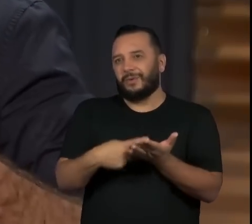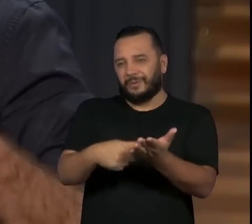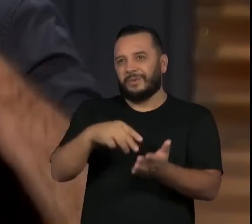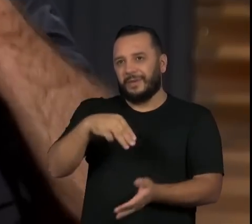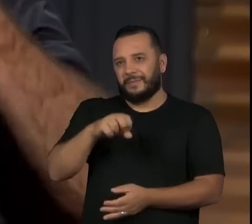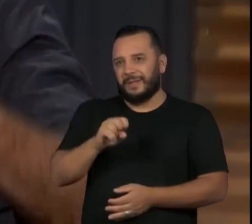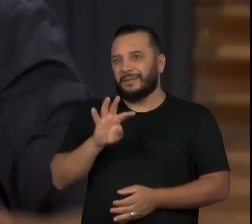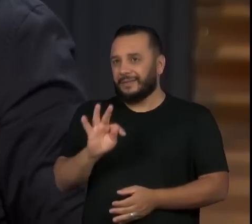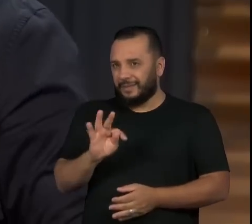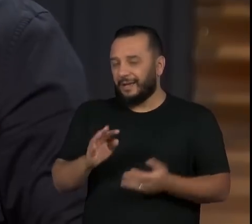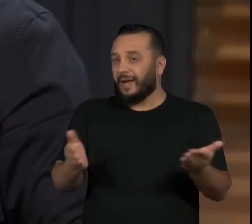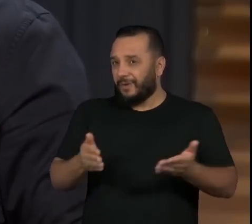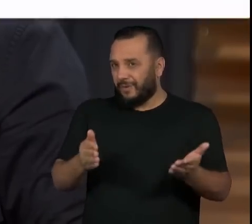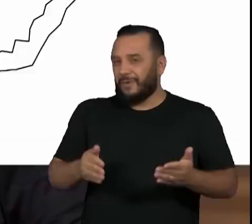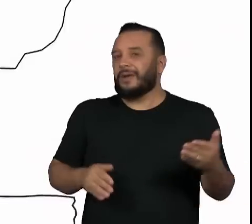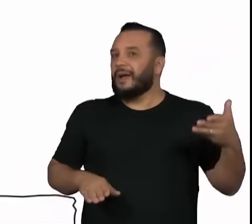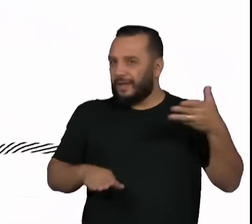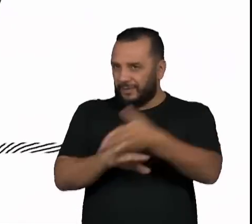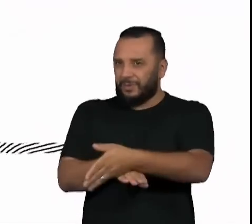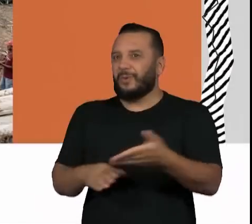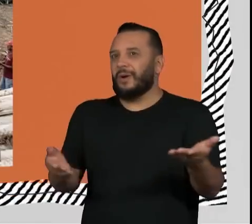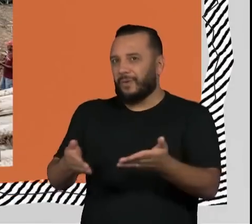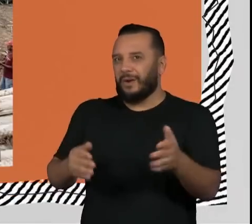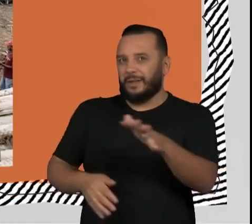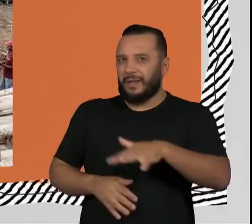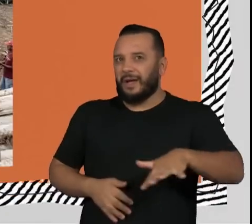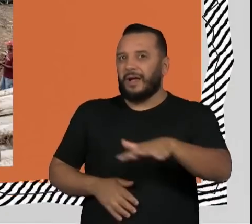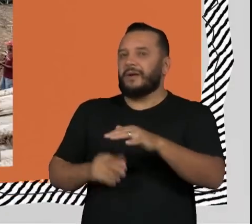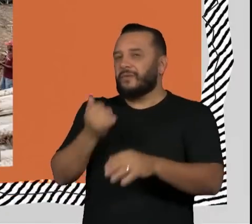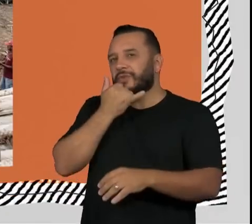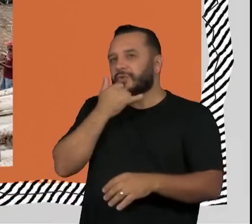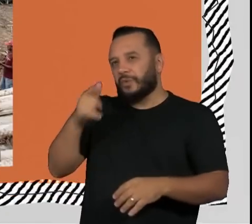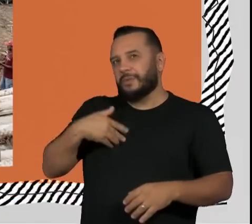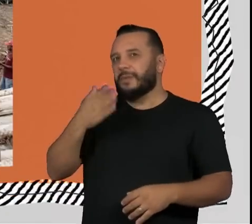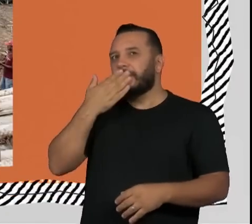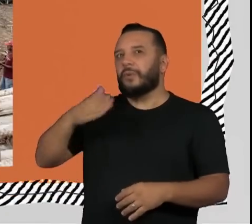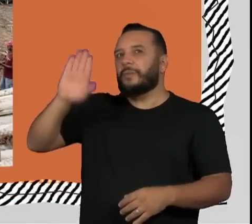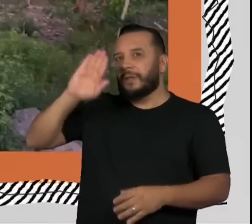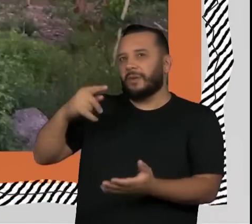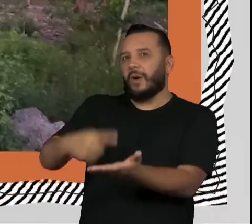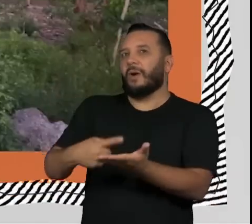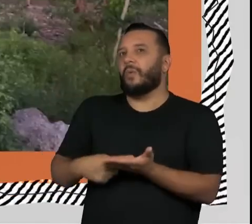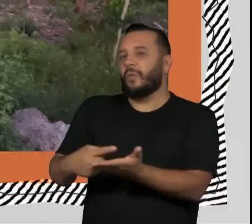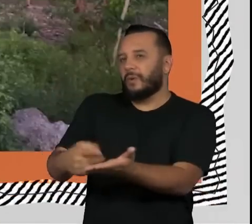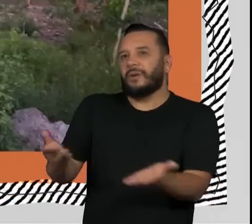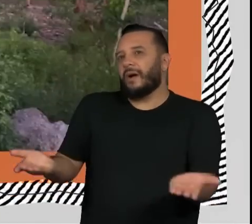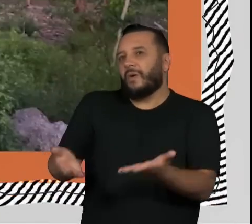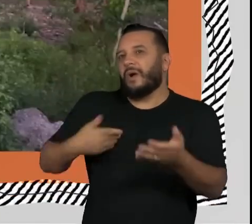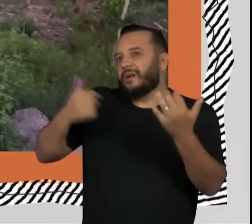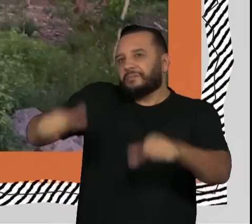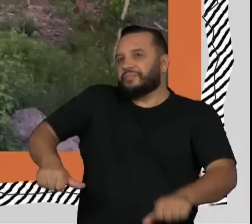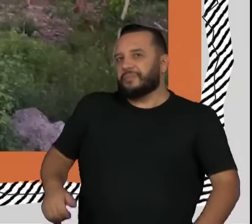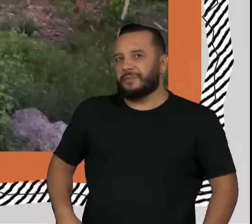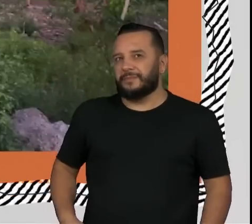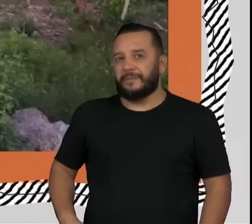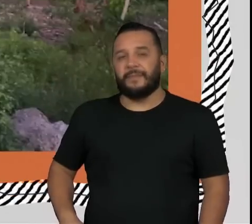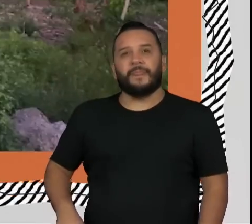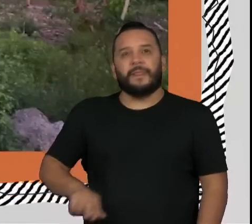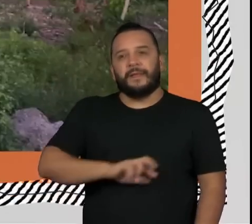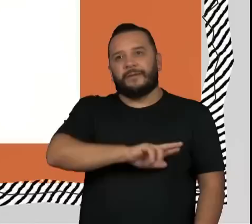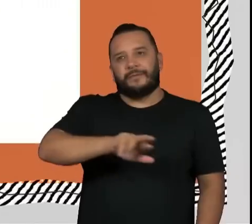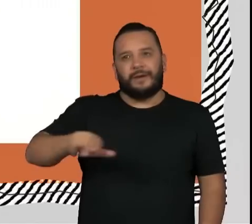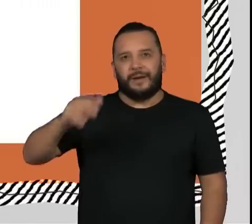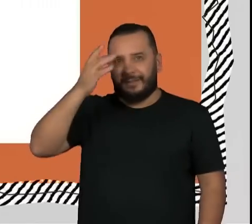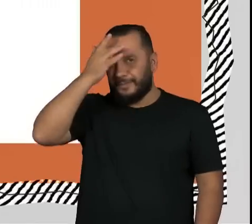MST agora entrou de novo na área e falou assim, vem cá, você vai cumprir o seu acordo ou não. E aí várias pessoas que são, enfim,